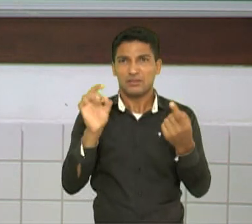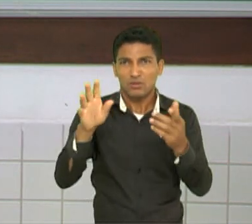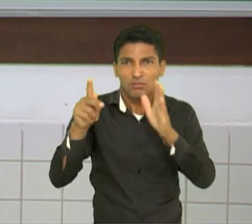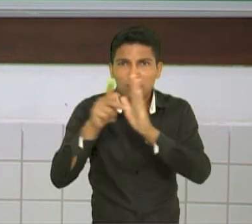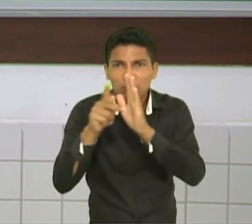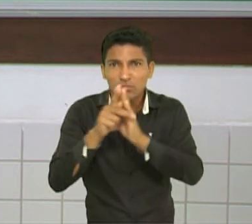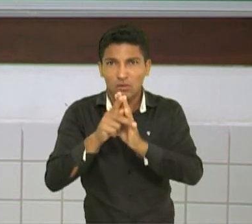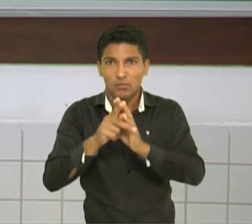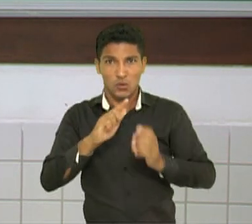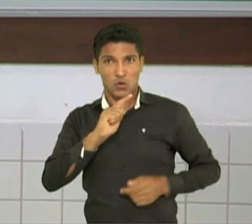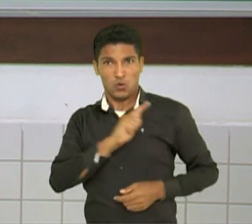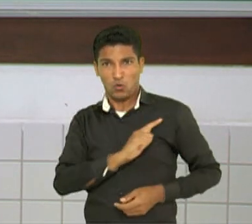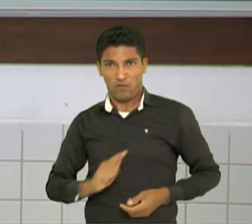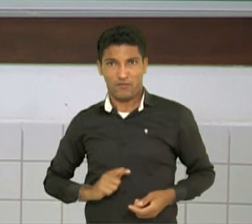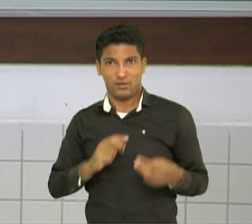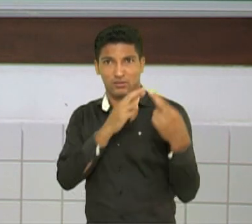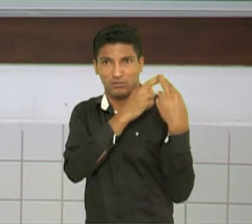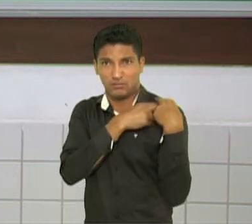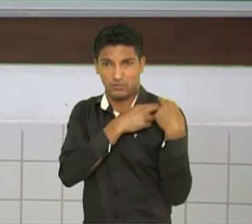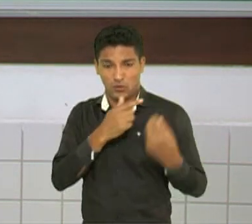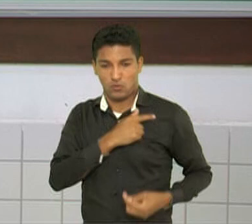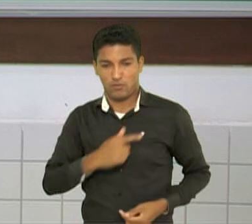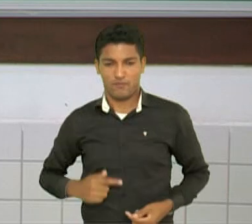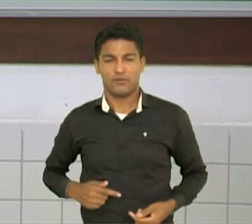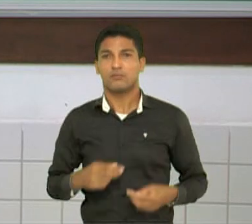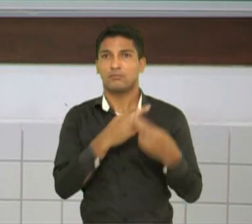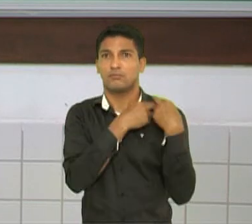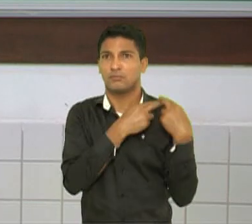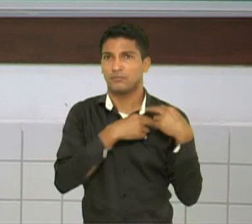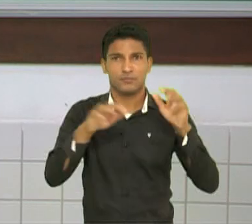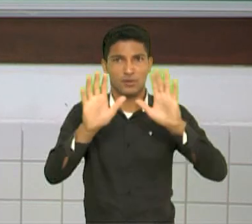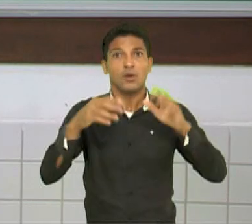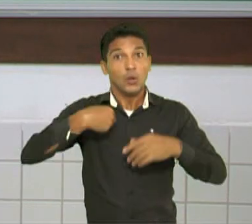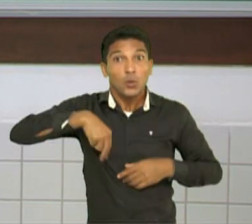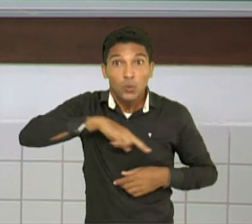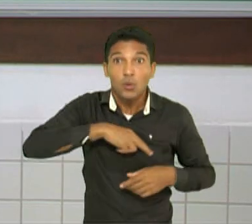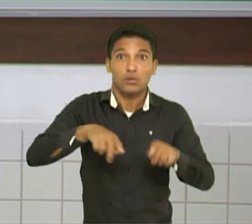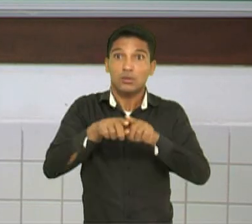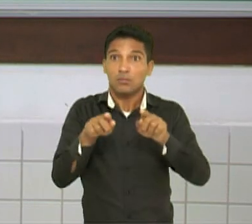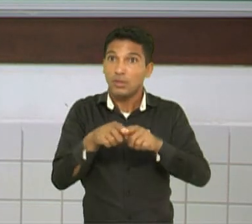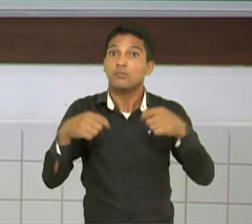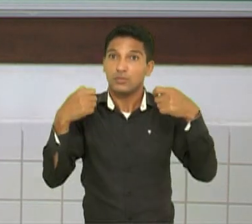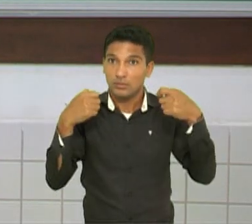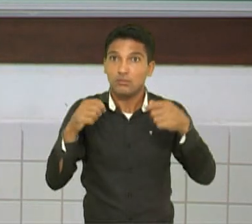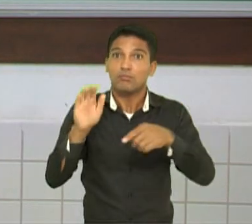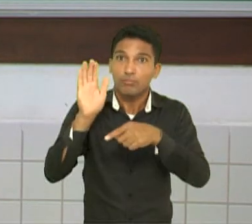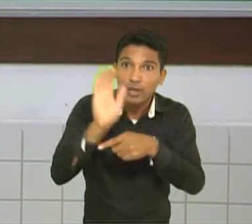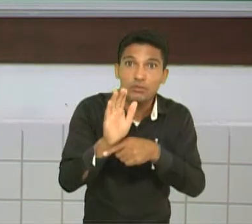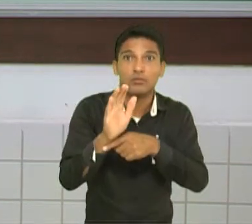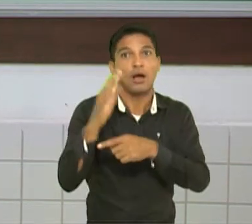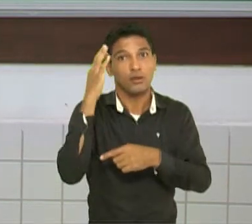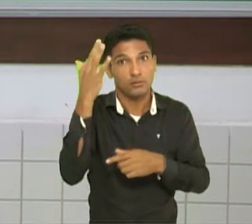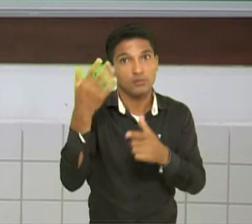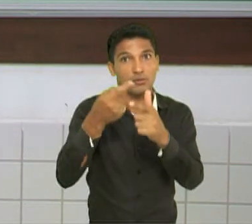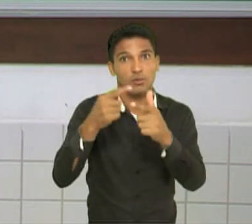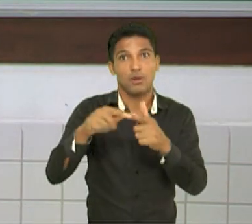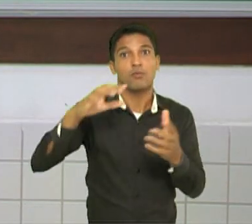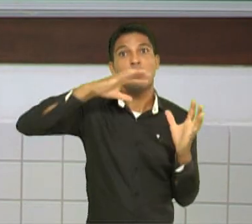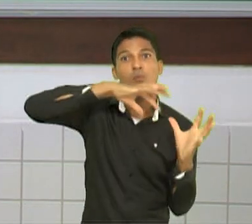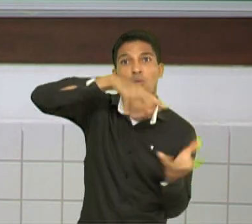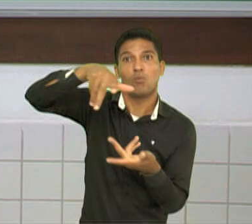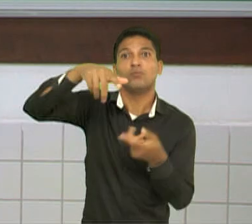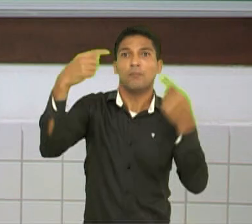governantes. Devemos também fazer a nossa parte para superar esses desafios. Na aula de hoje,